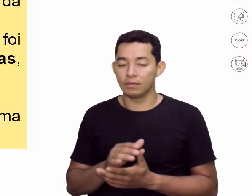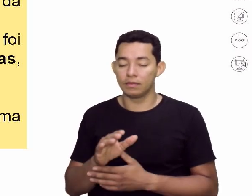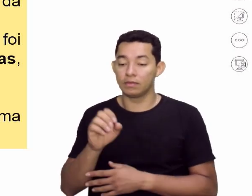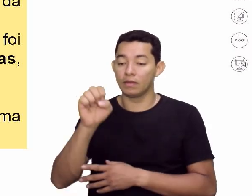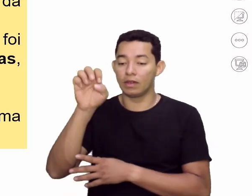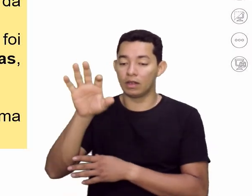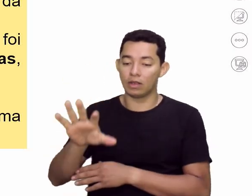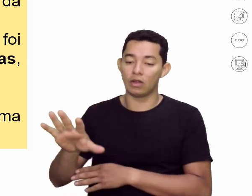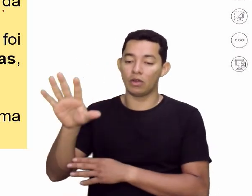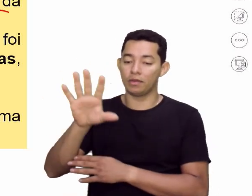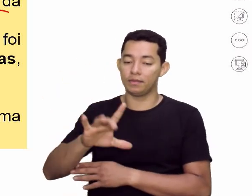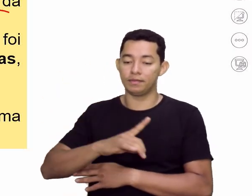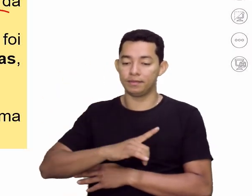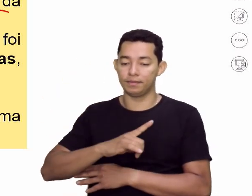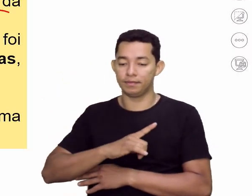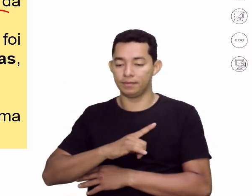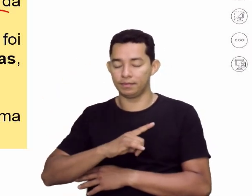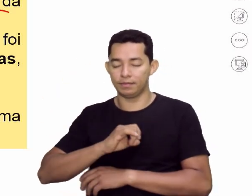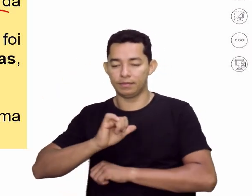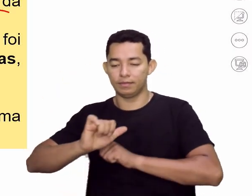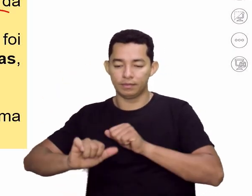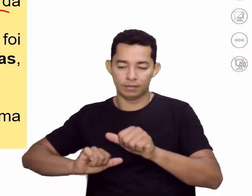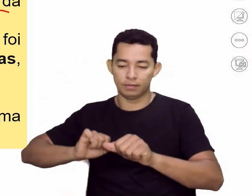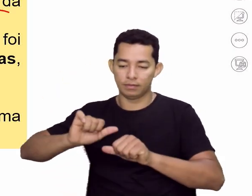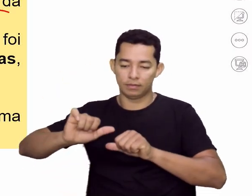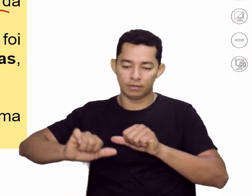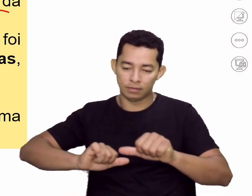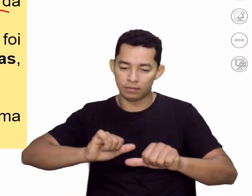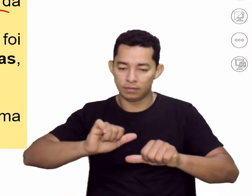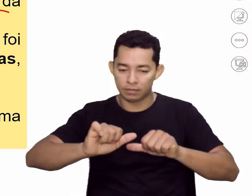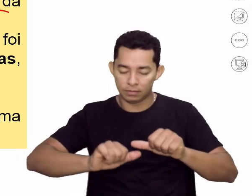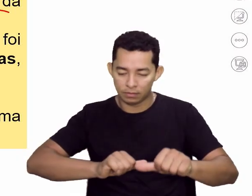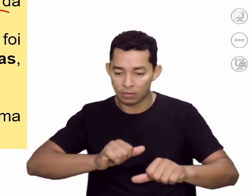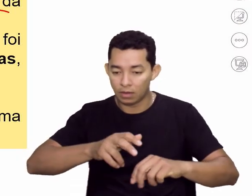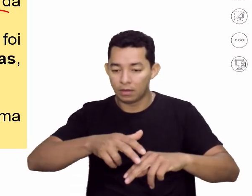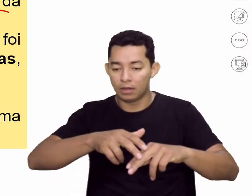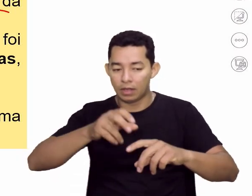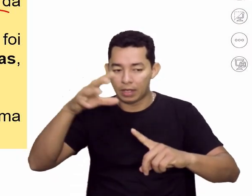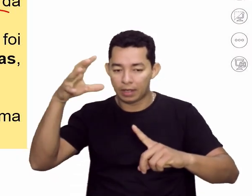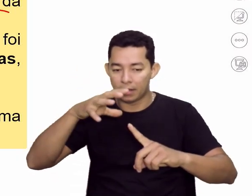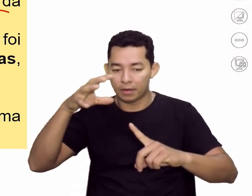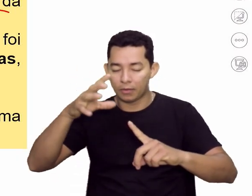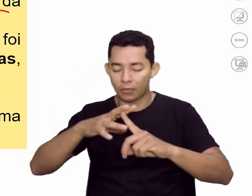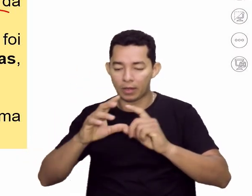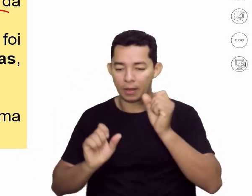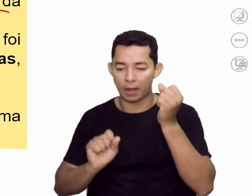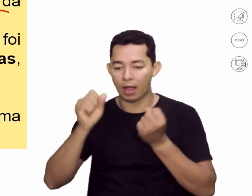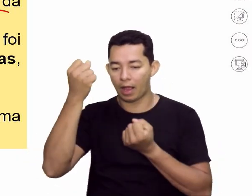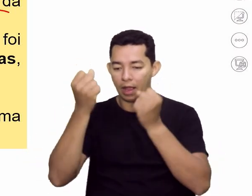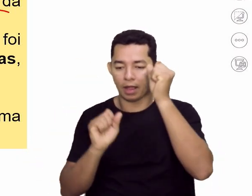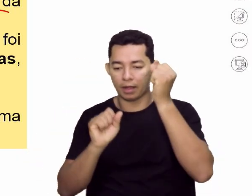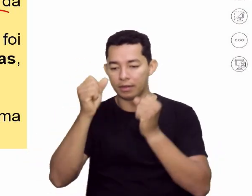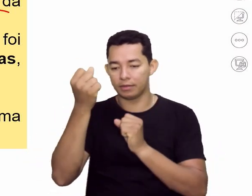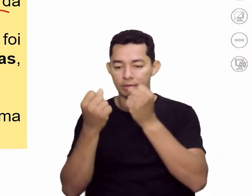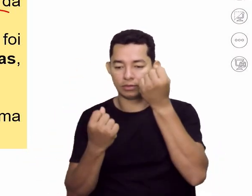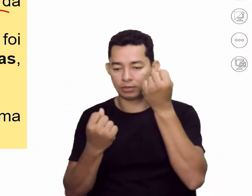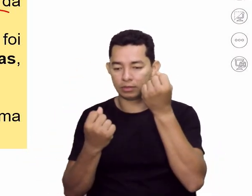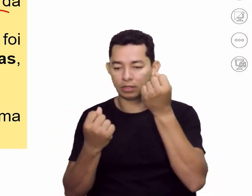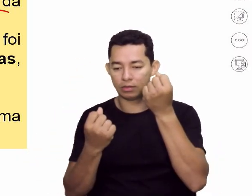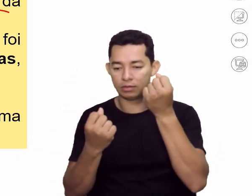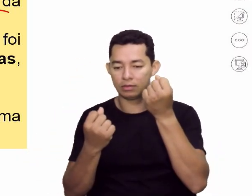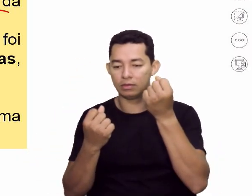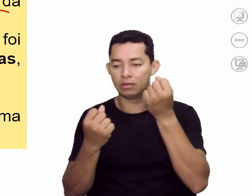de profundas transformações por causa da Revolução Industrial, tá? E agora nós estamos